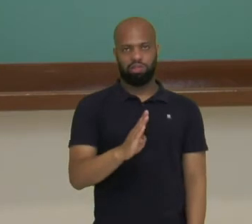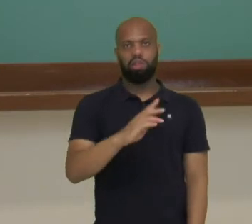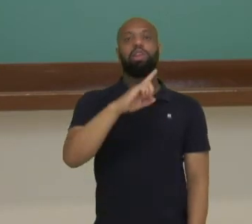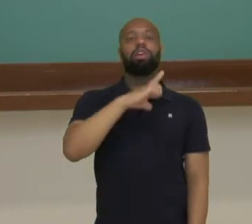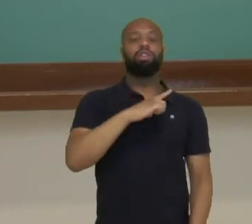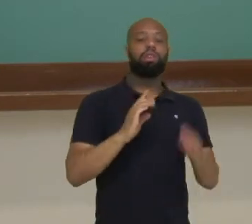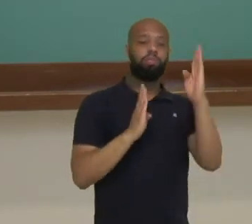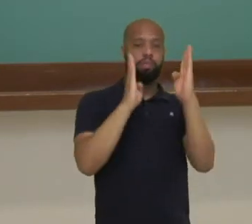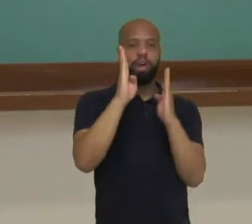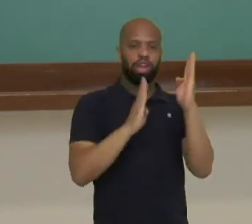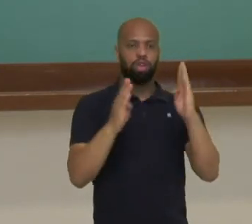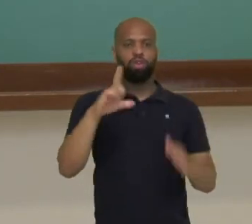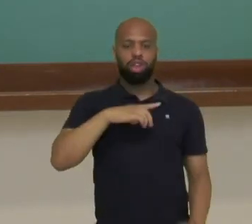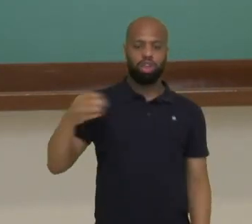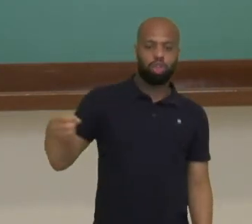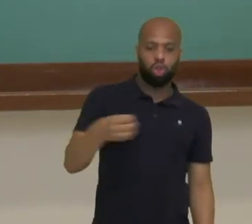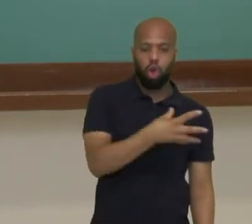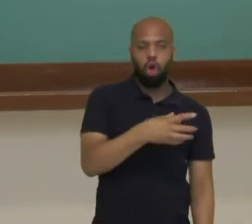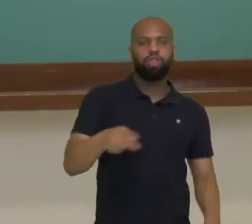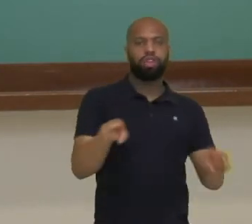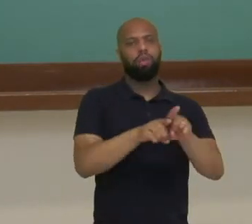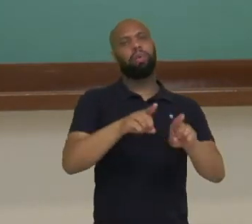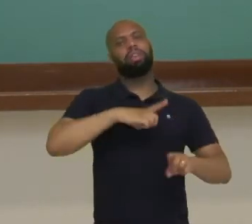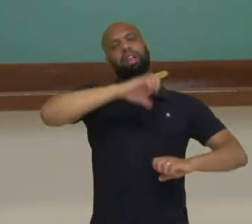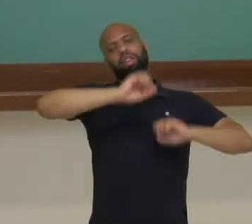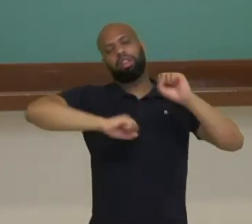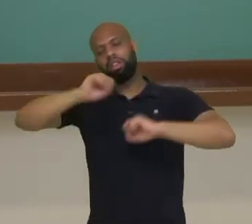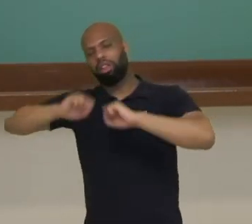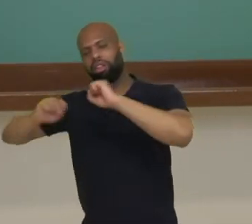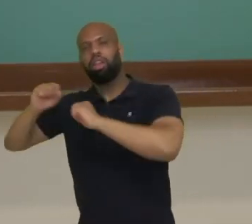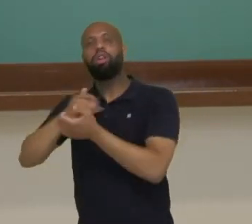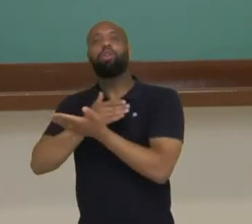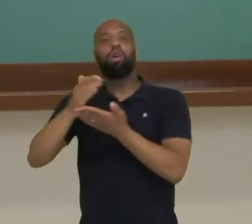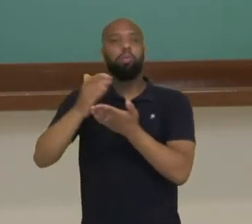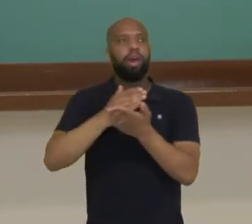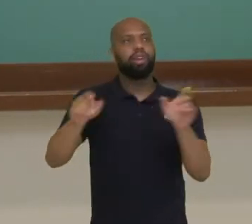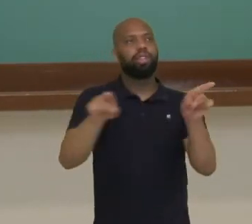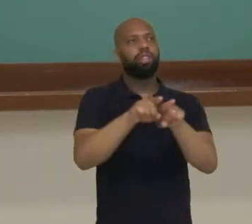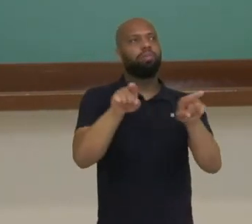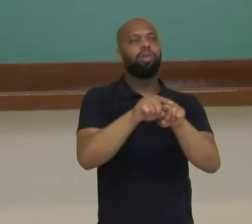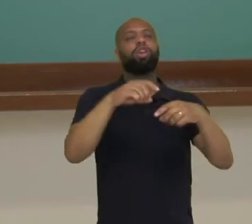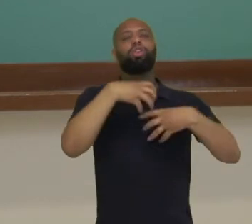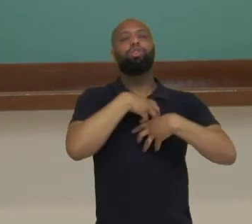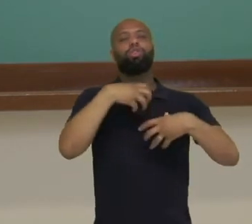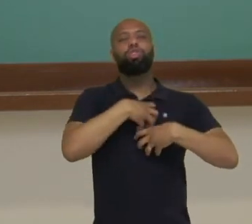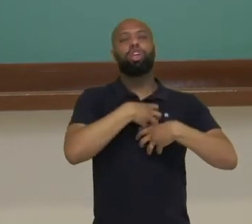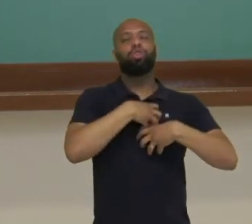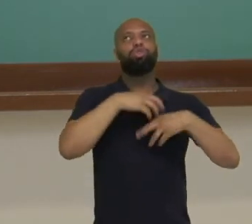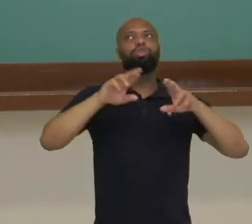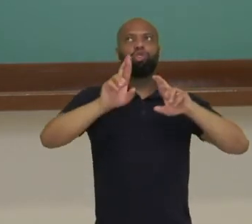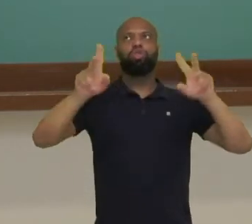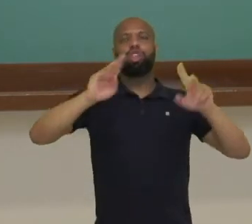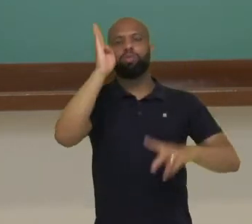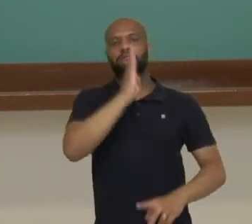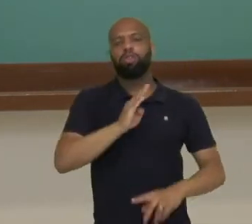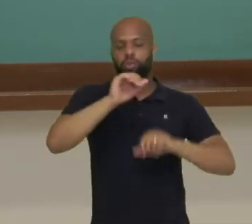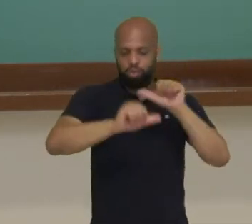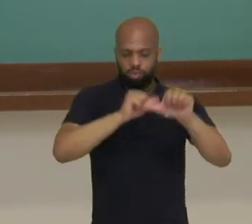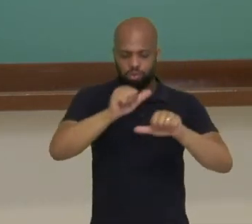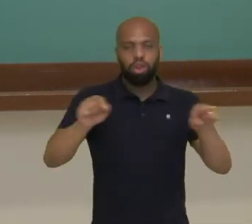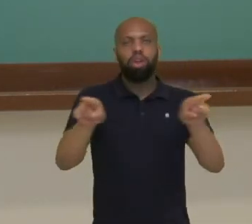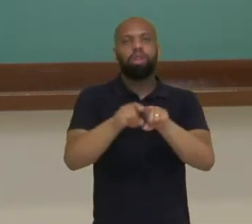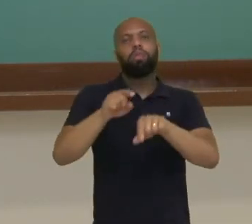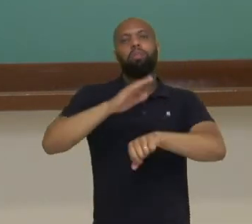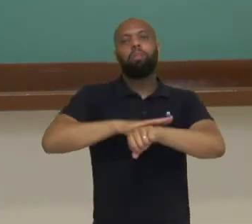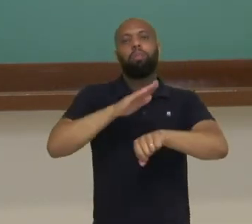de modernização, de industrialização. O Brasil começa a tomar uma nova face. Inclusive, é o momento